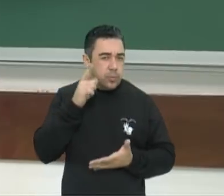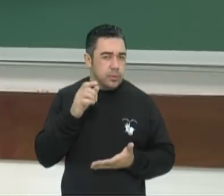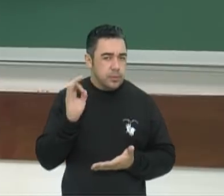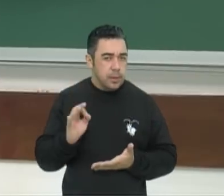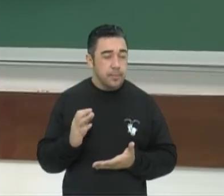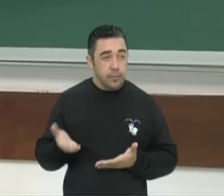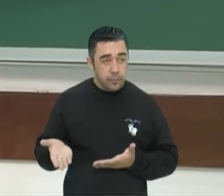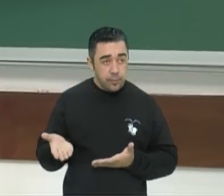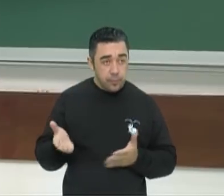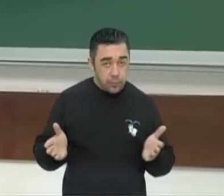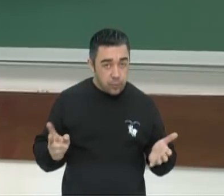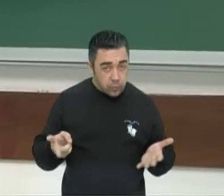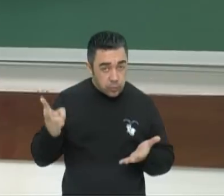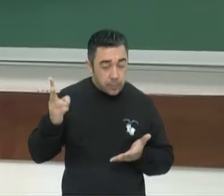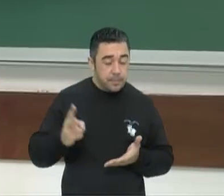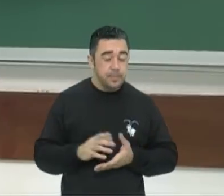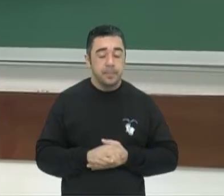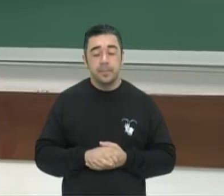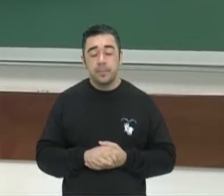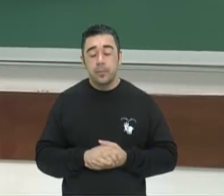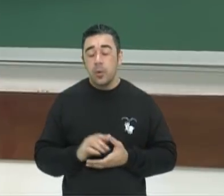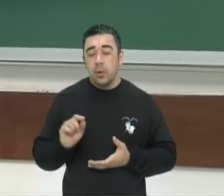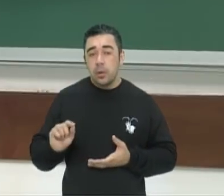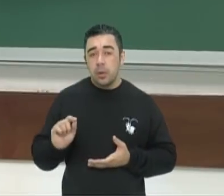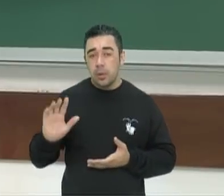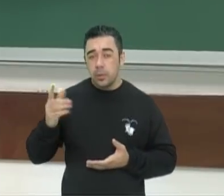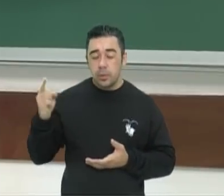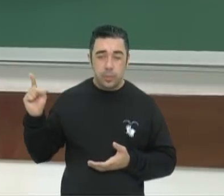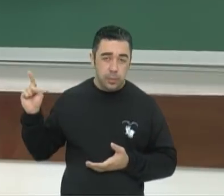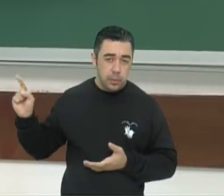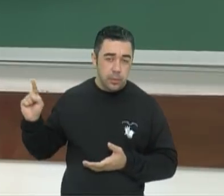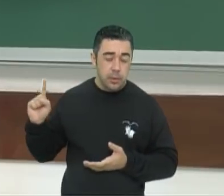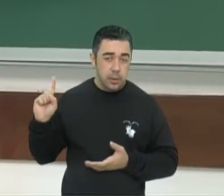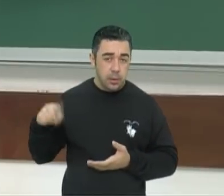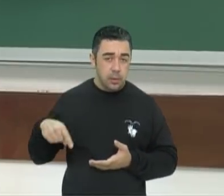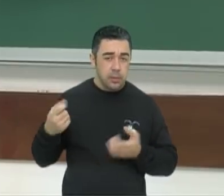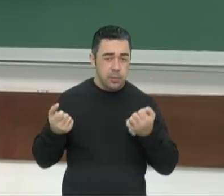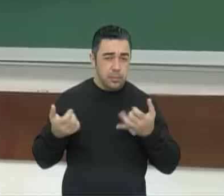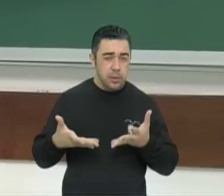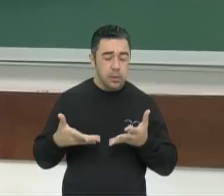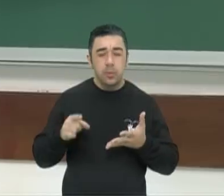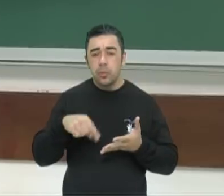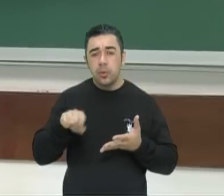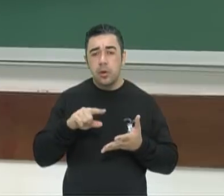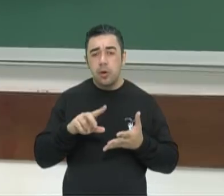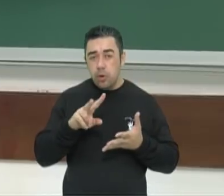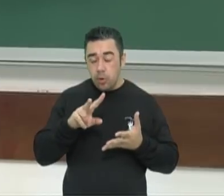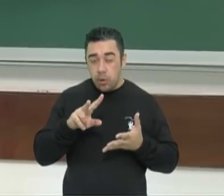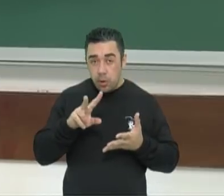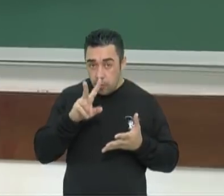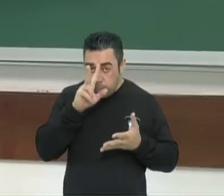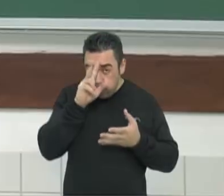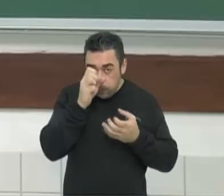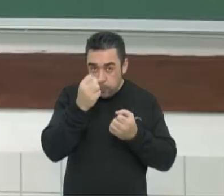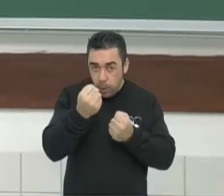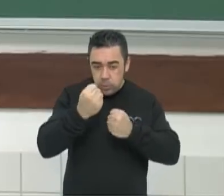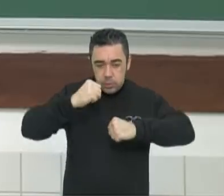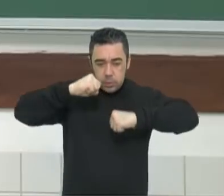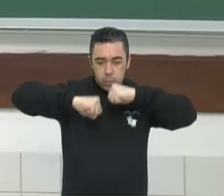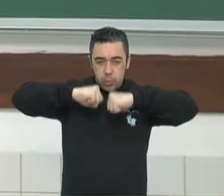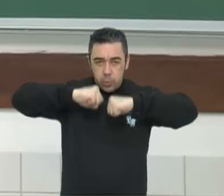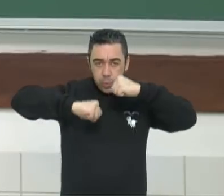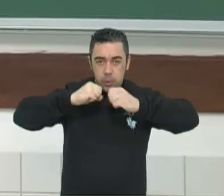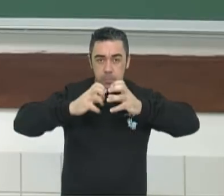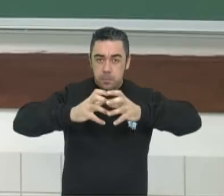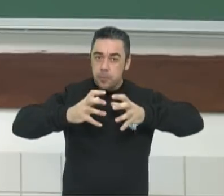vamos em frente. O que vai acontecer? Então, eu falei para vocês agora há pouco sobre o quê? Sobre o fortalecimento da indústria, a expansão do